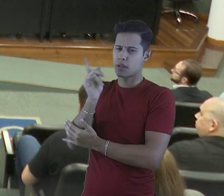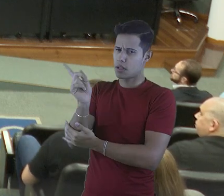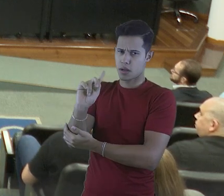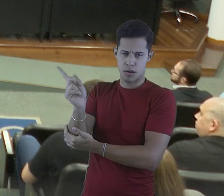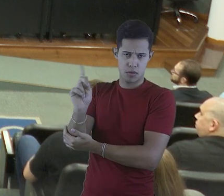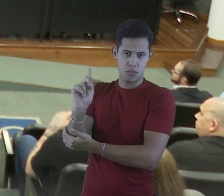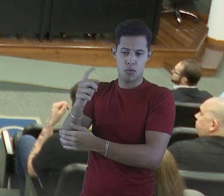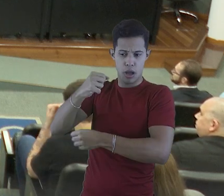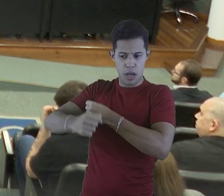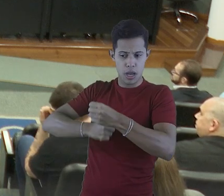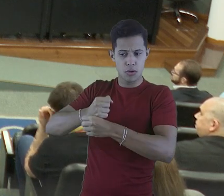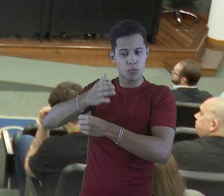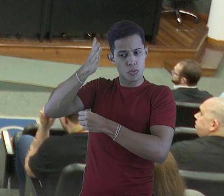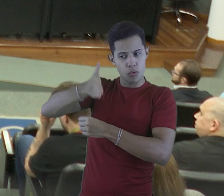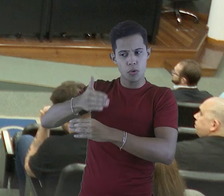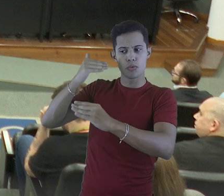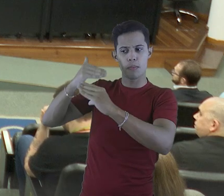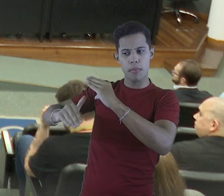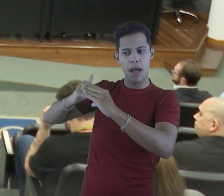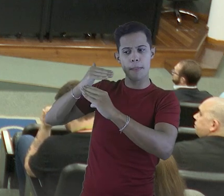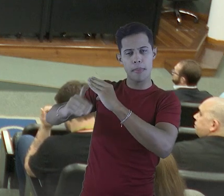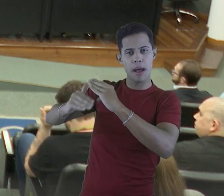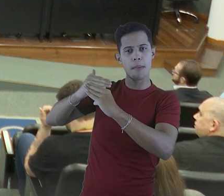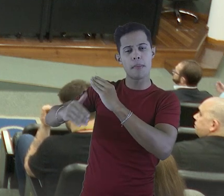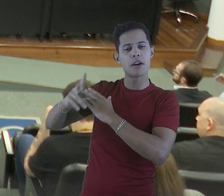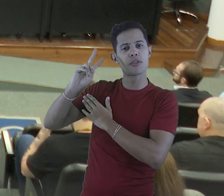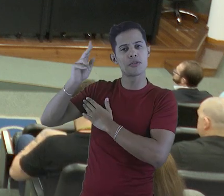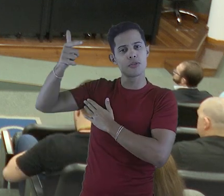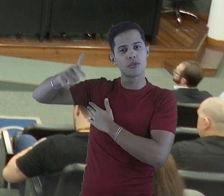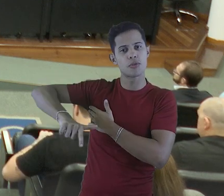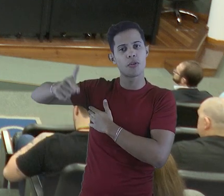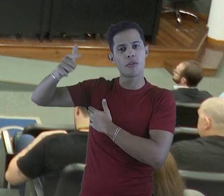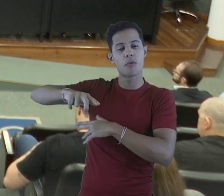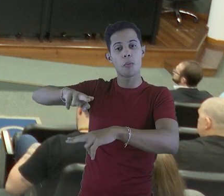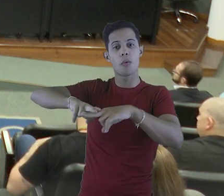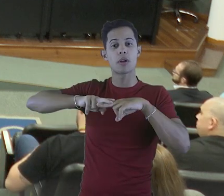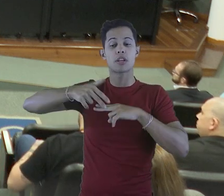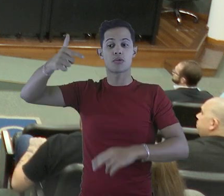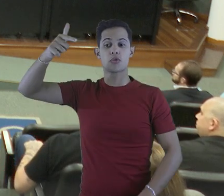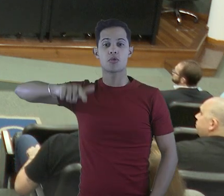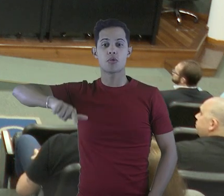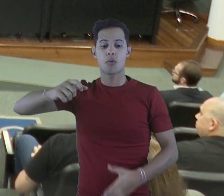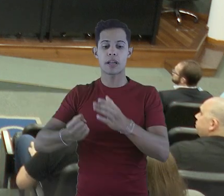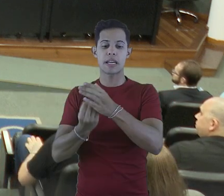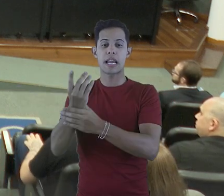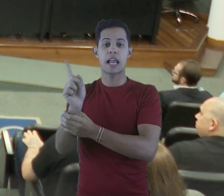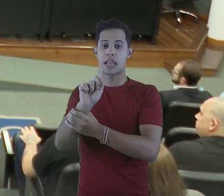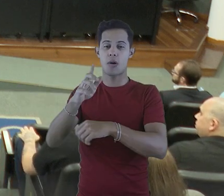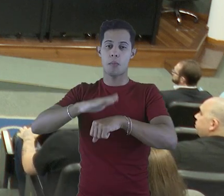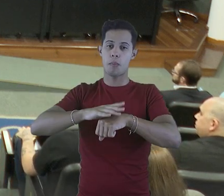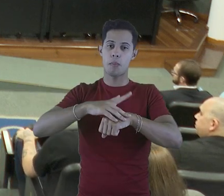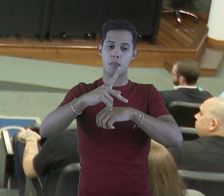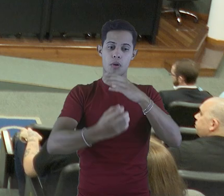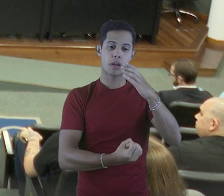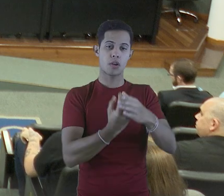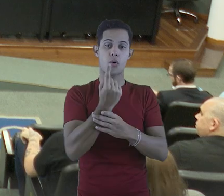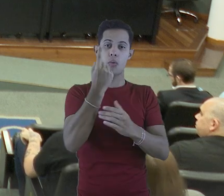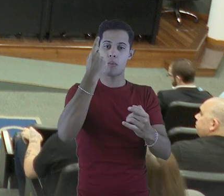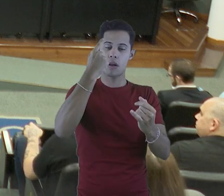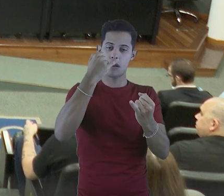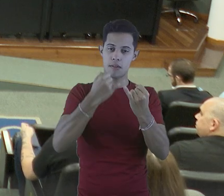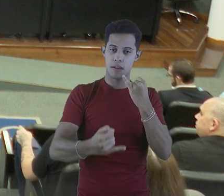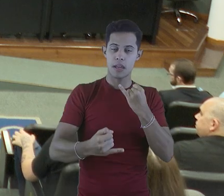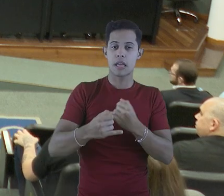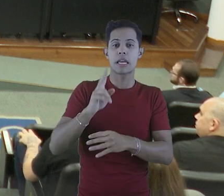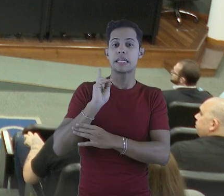informações de previdência não todo ano você tem que mandar então você não precisa renovar este compartilhamento você fez uma vez você vai